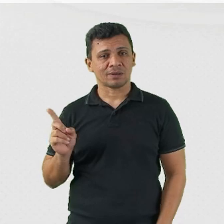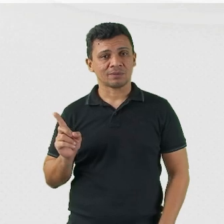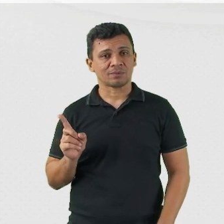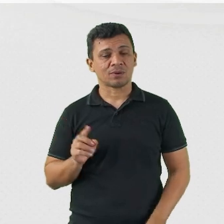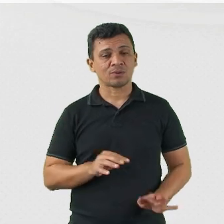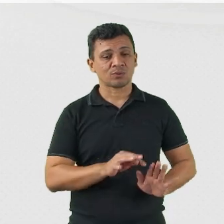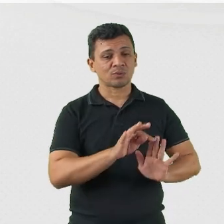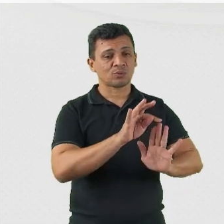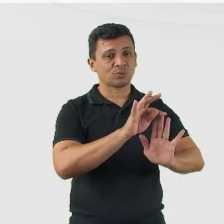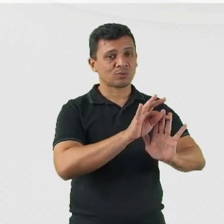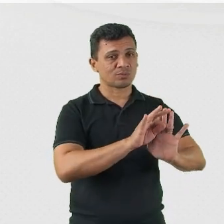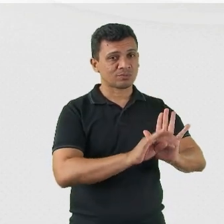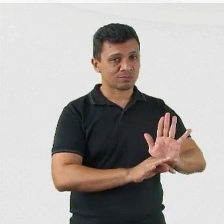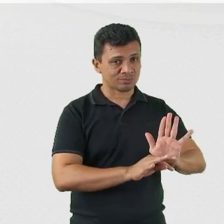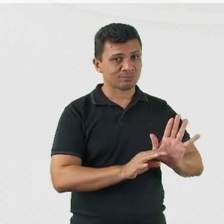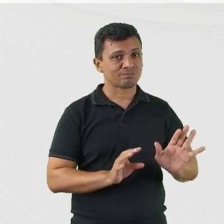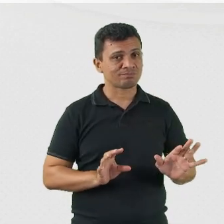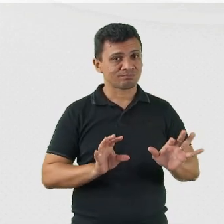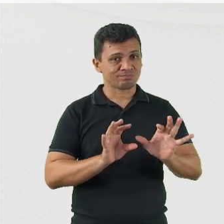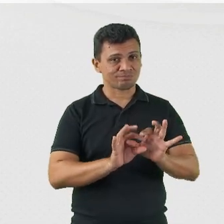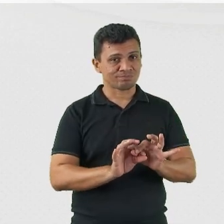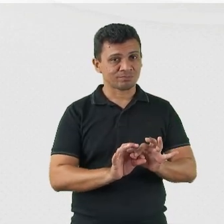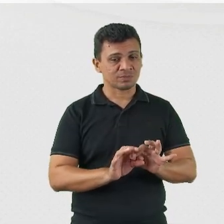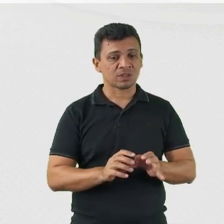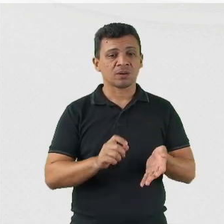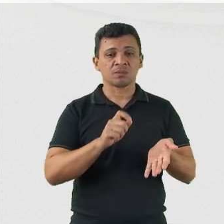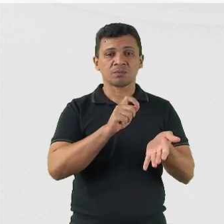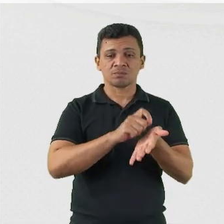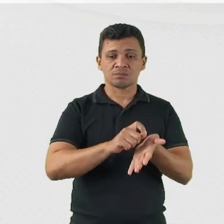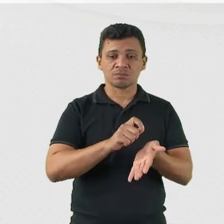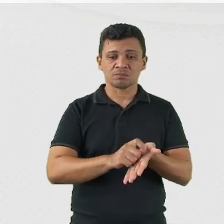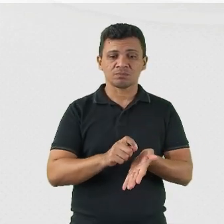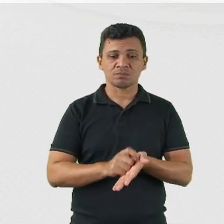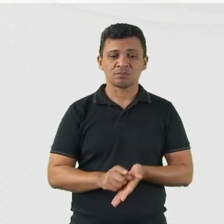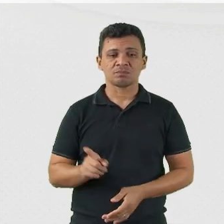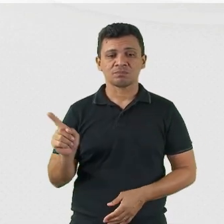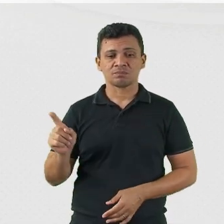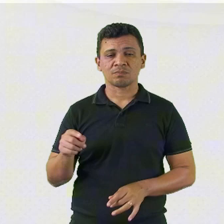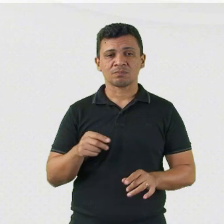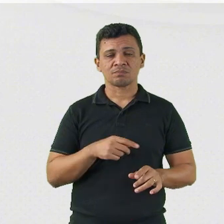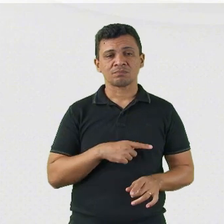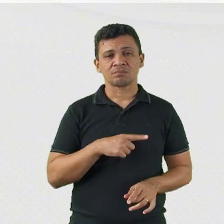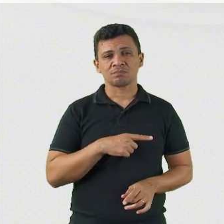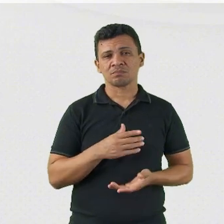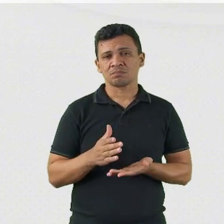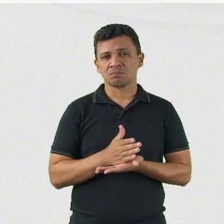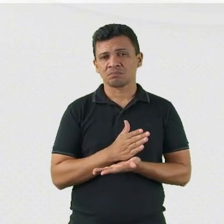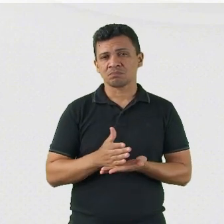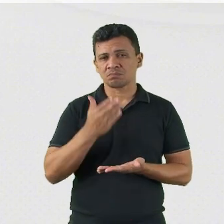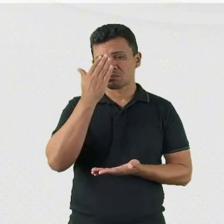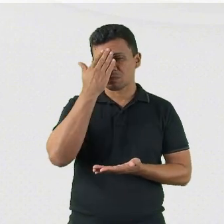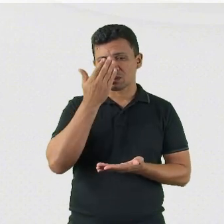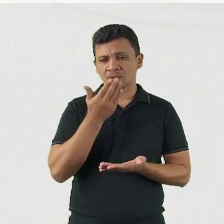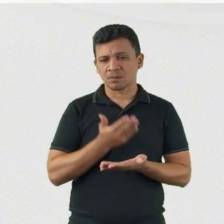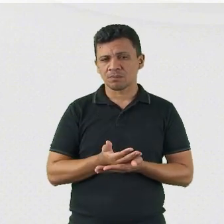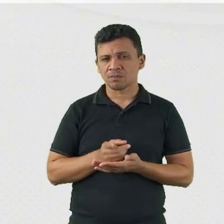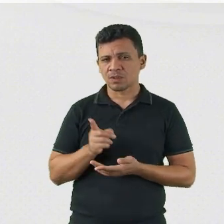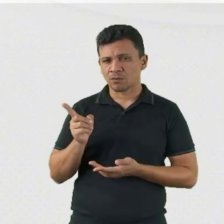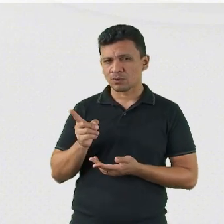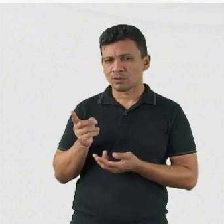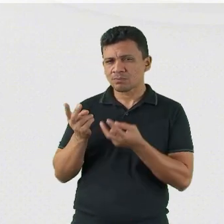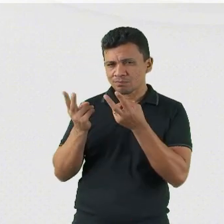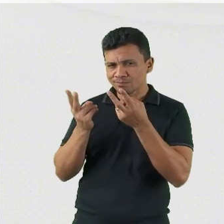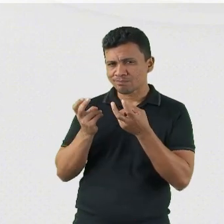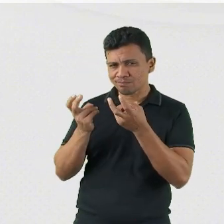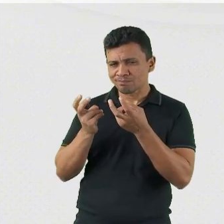texto, com uma produção, uma animação, que eu acredito que de alguma forma vocês já pelo menos ouviram falar